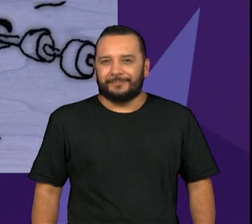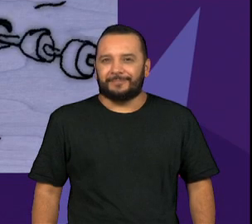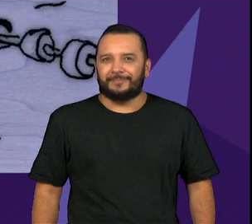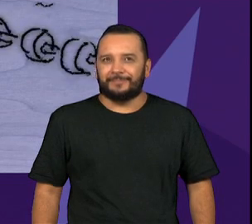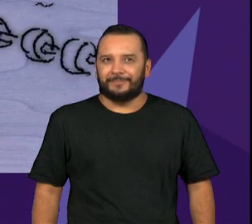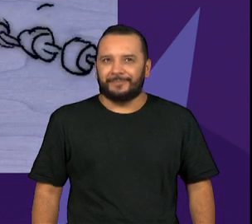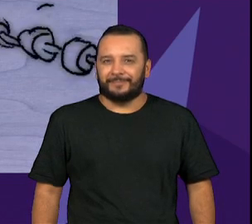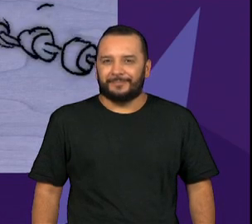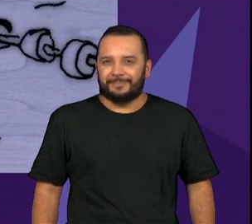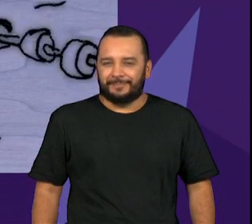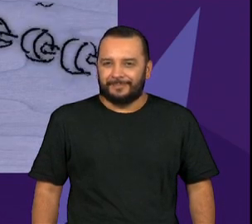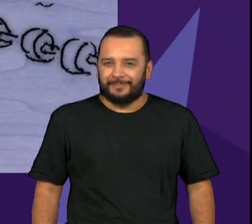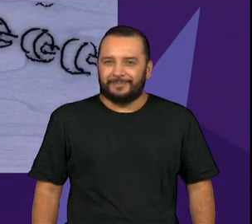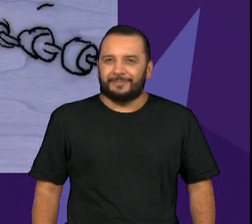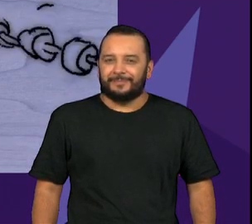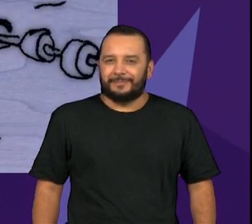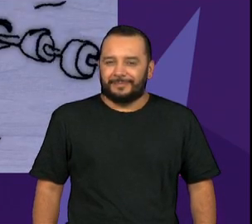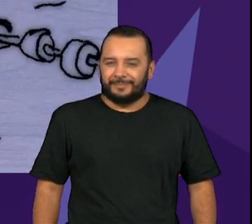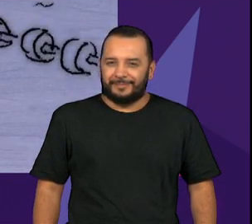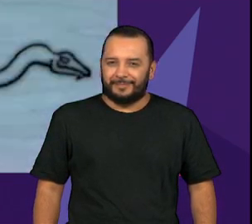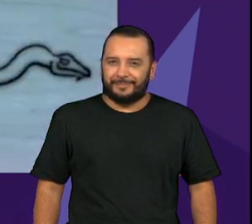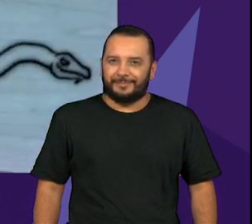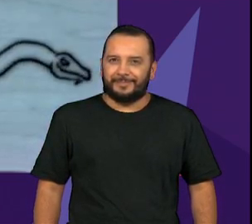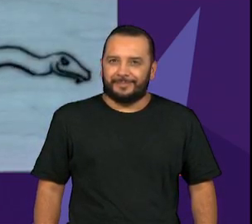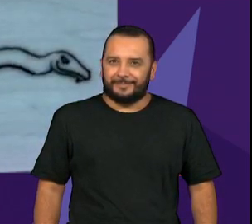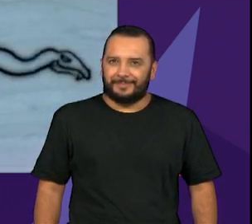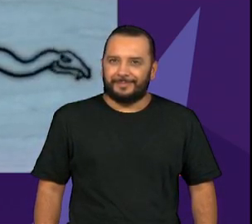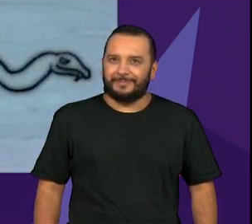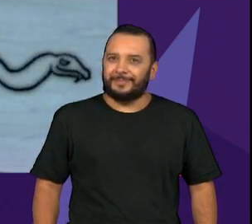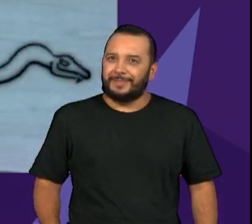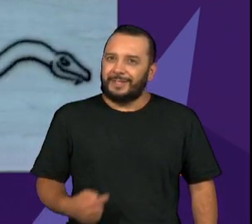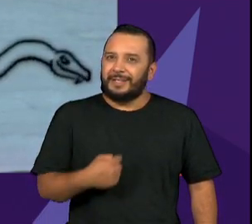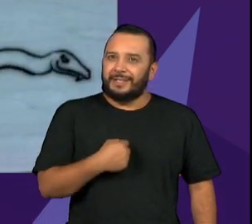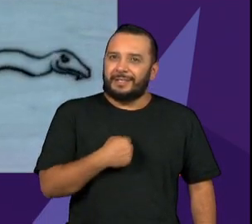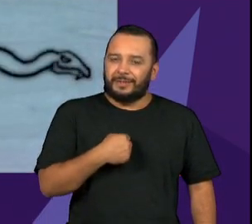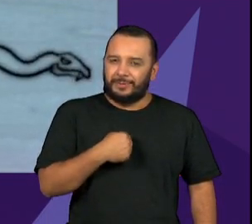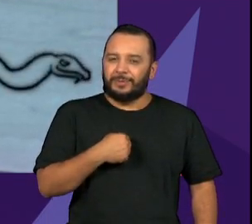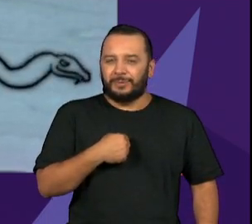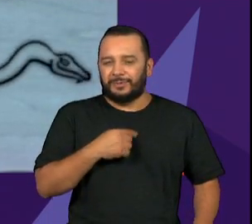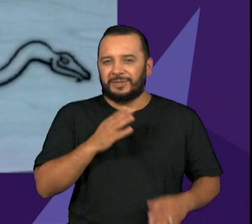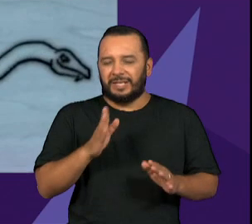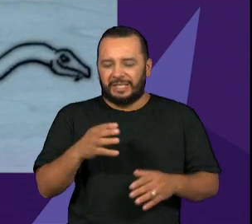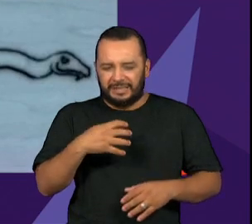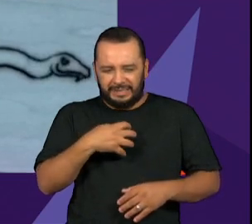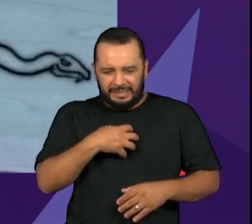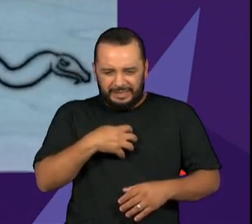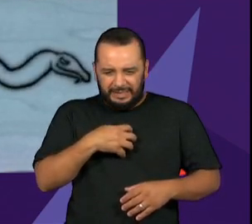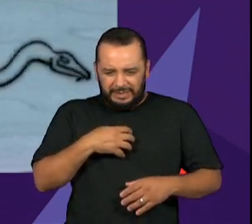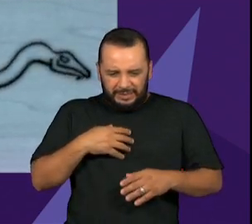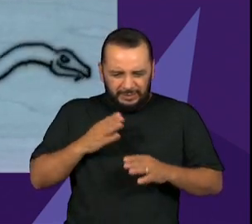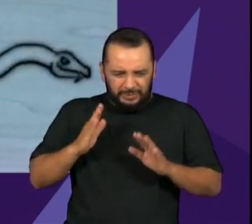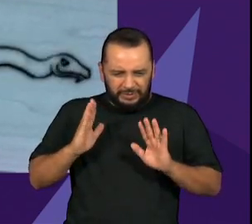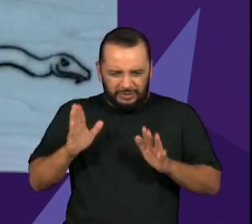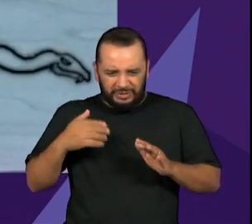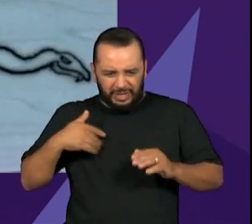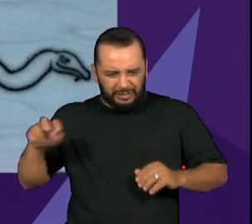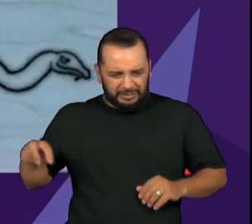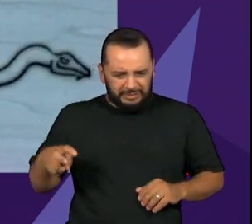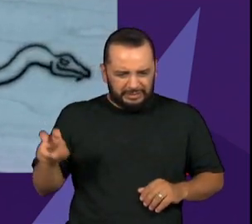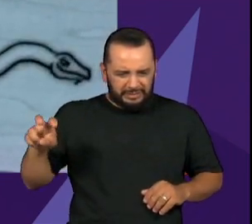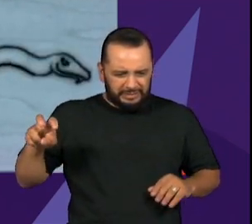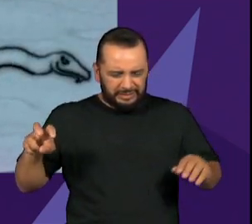Tristezura do contente, vozes de faca cortando, com o riso da